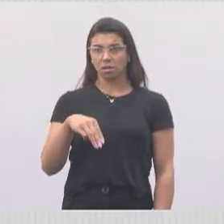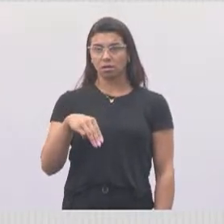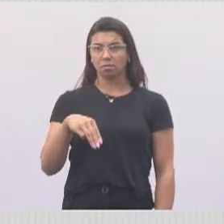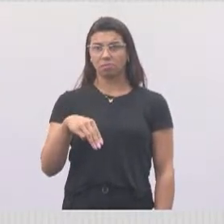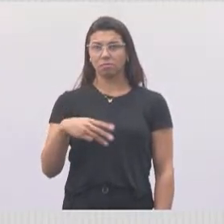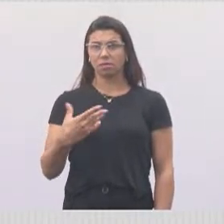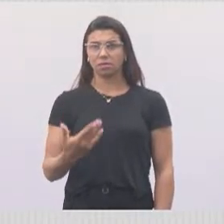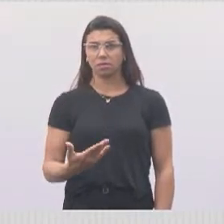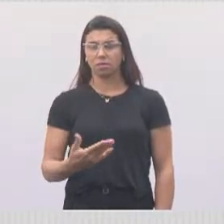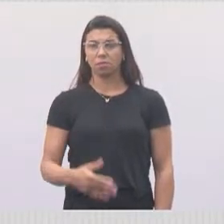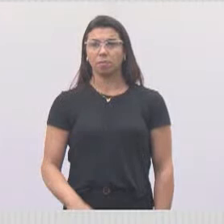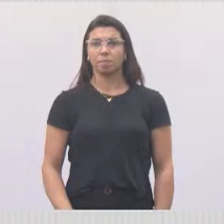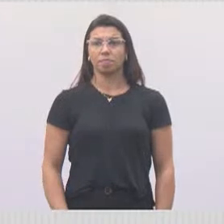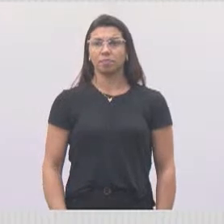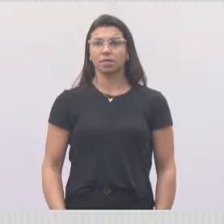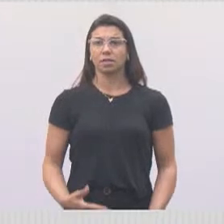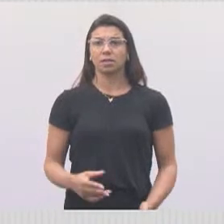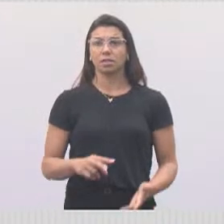que hoje ela é